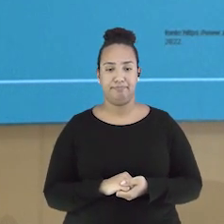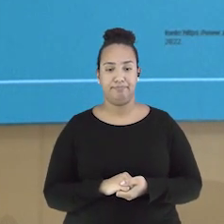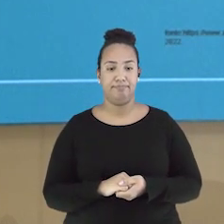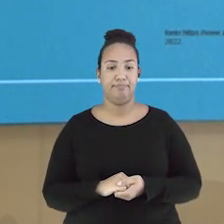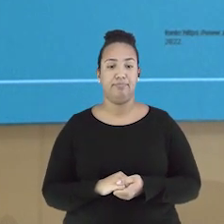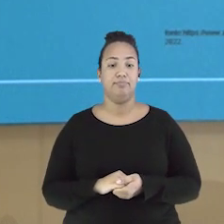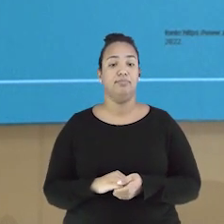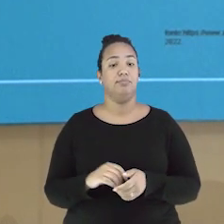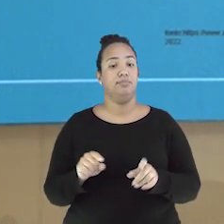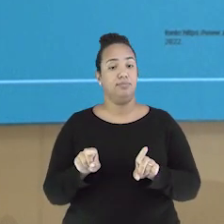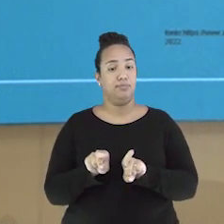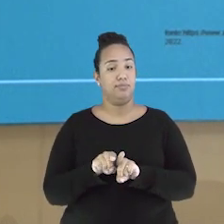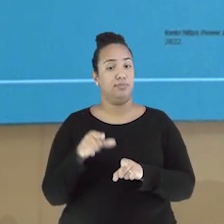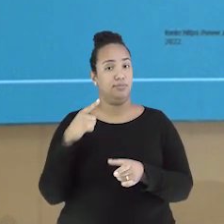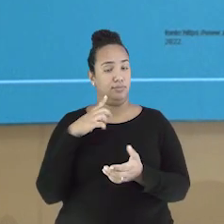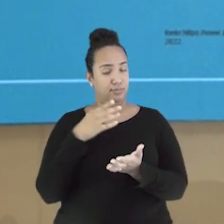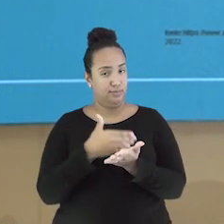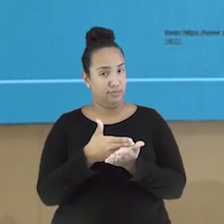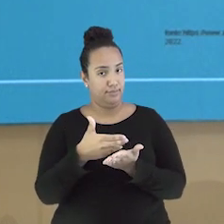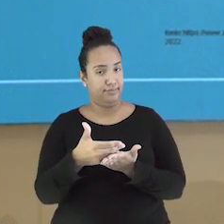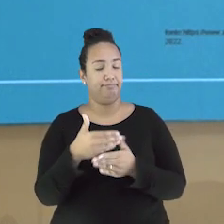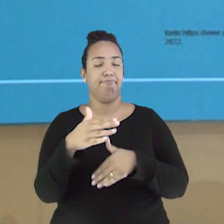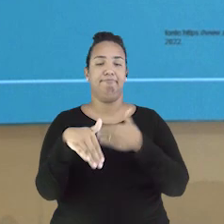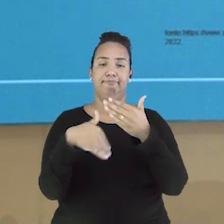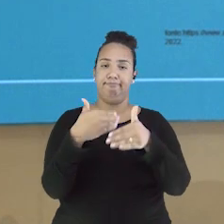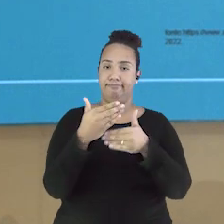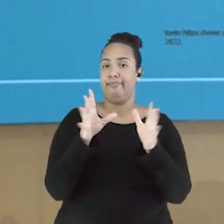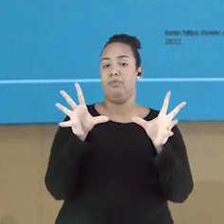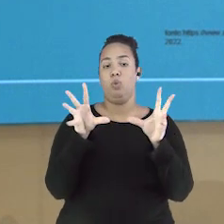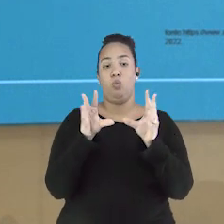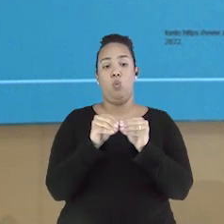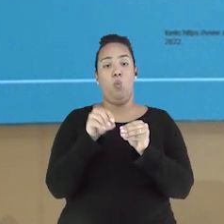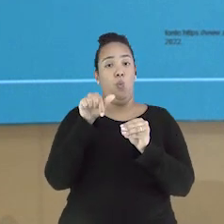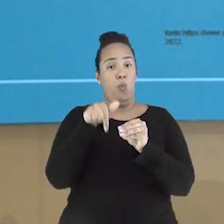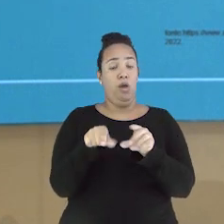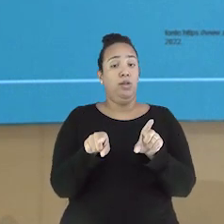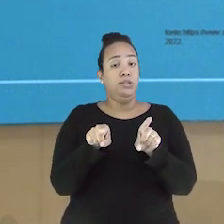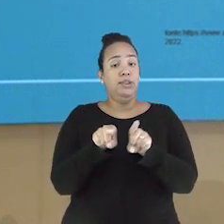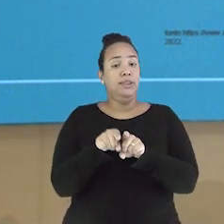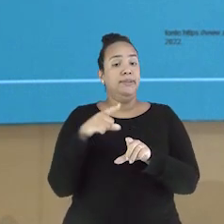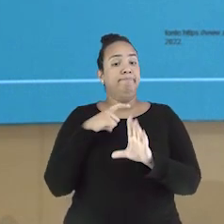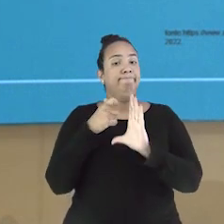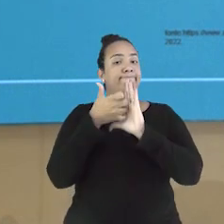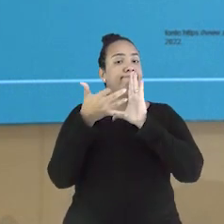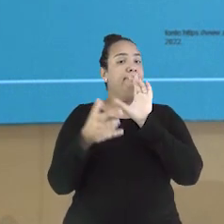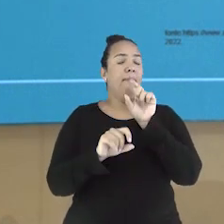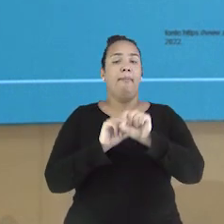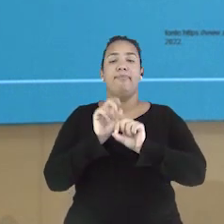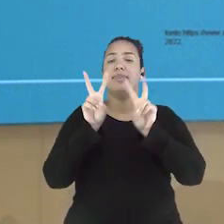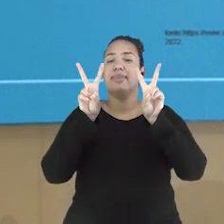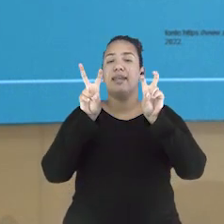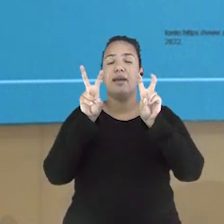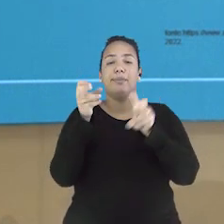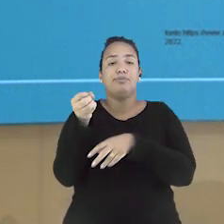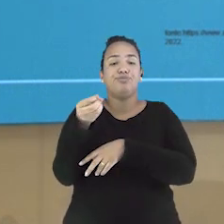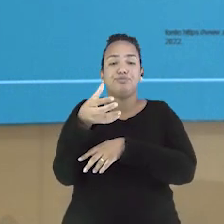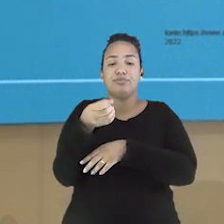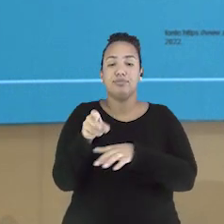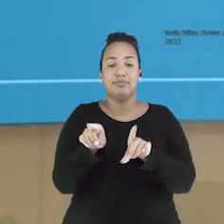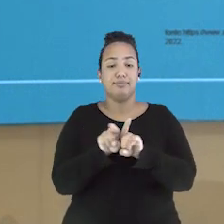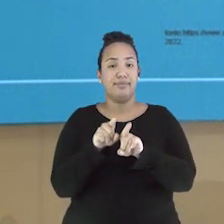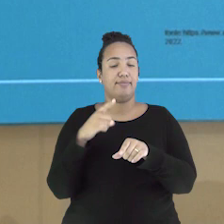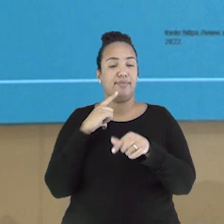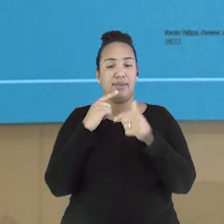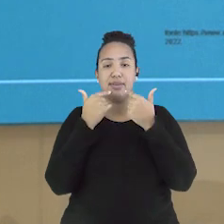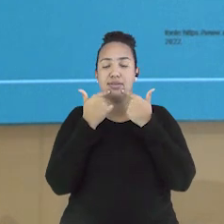Além de contar com a introdução, desenvolvimento e conclusão, o editorial também se caracteriza por tratar de temas atuais e possuir